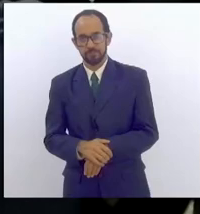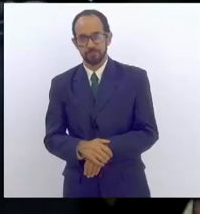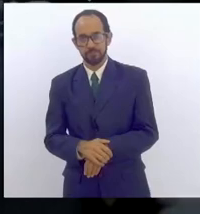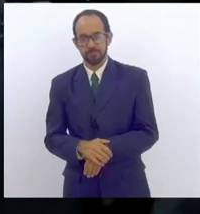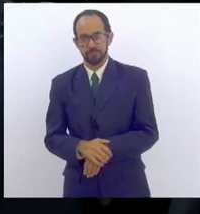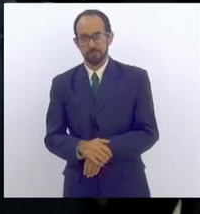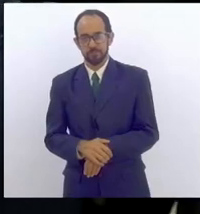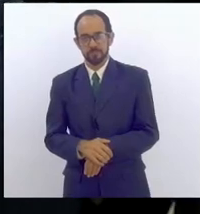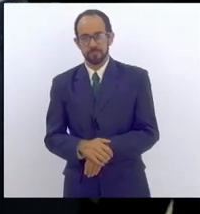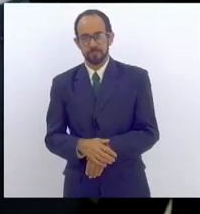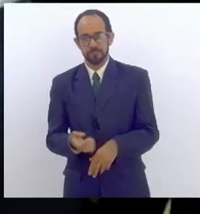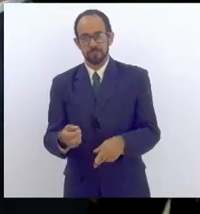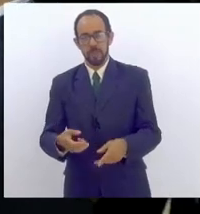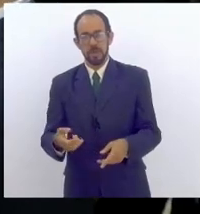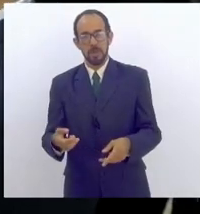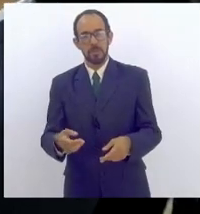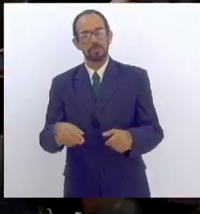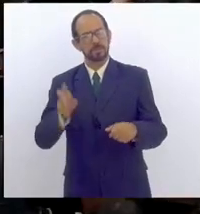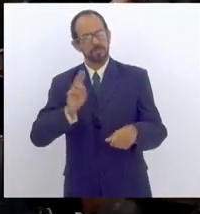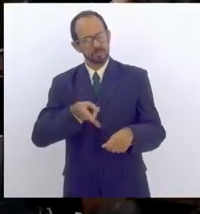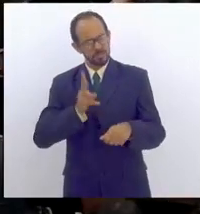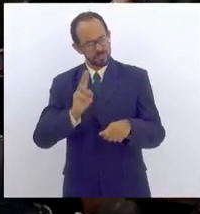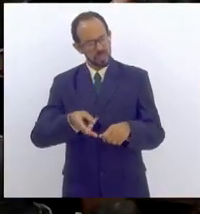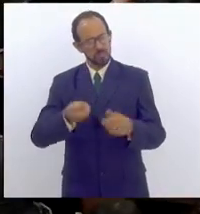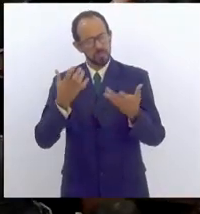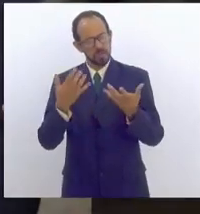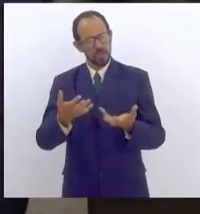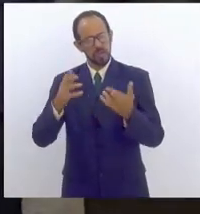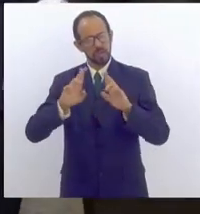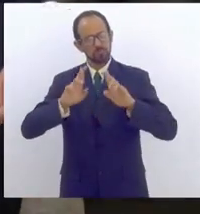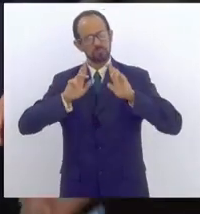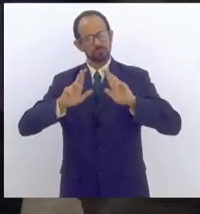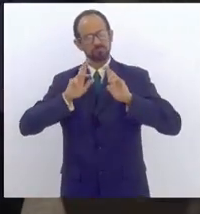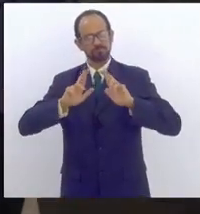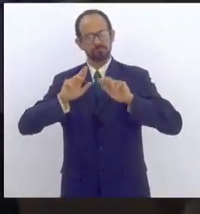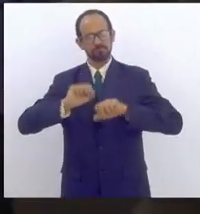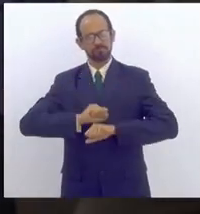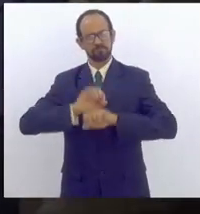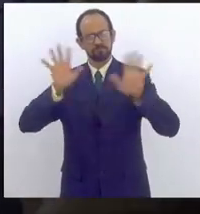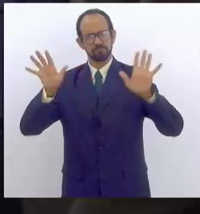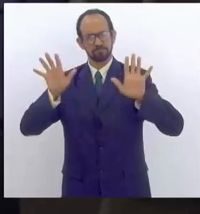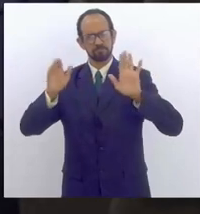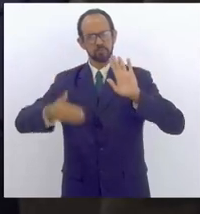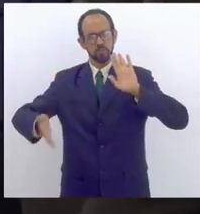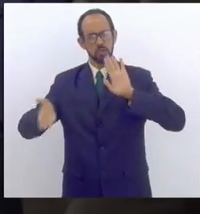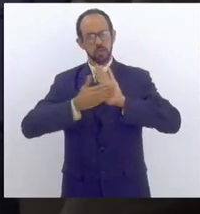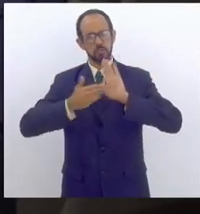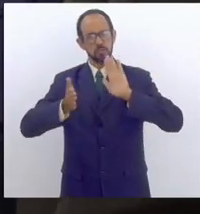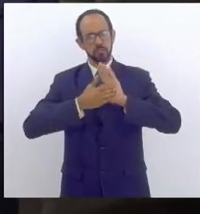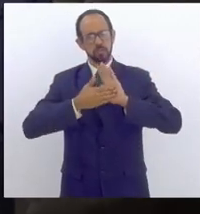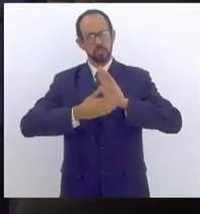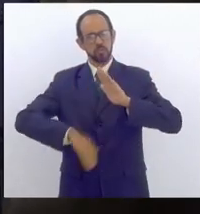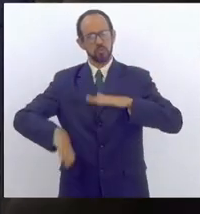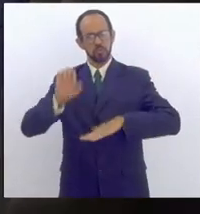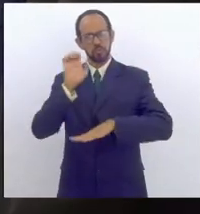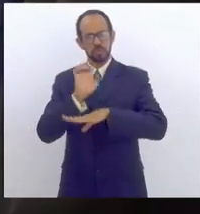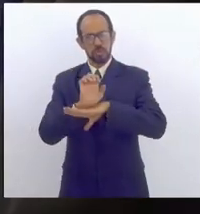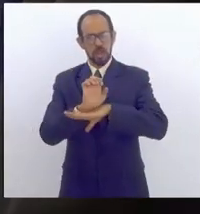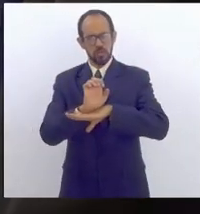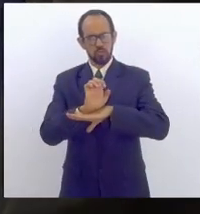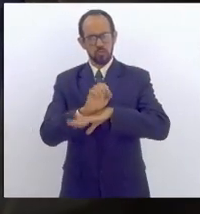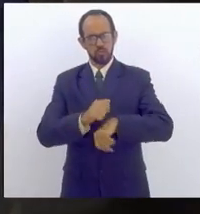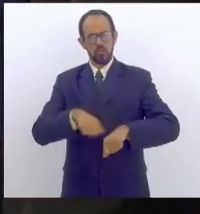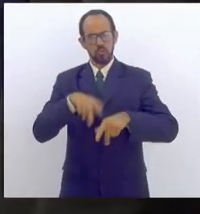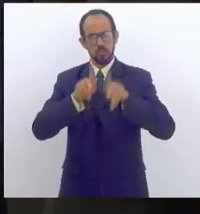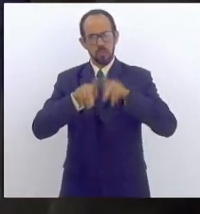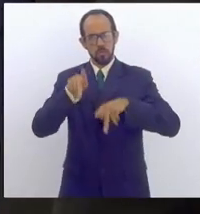prezando pela transparência sempre, prezando por um compromisso com o Estado, com a